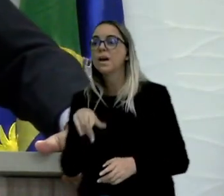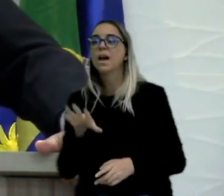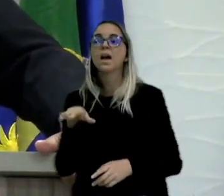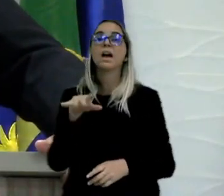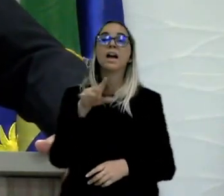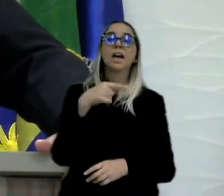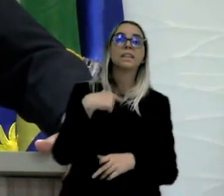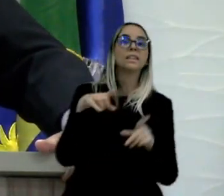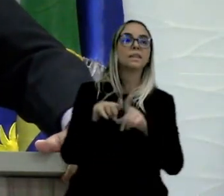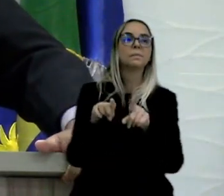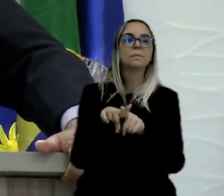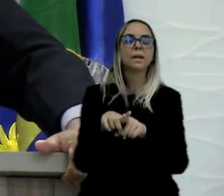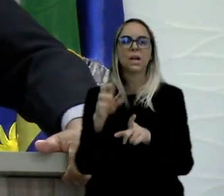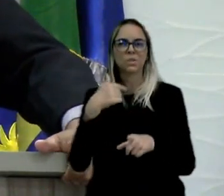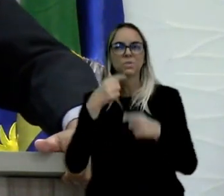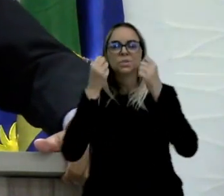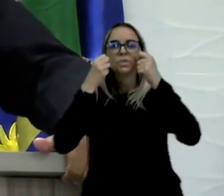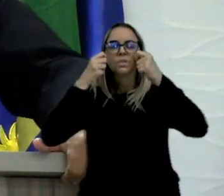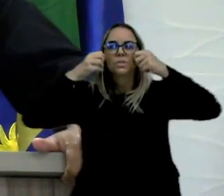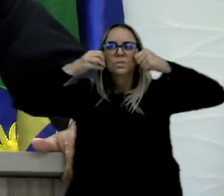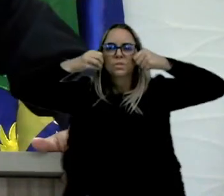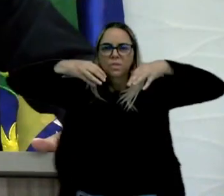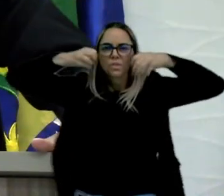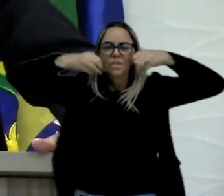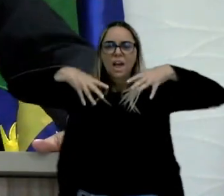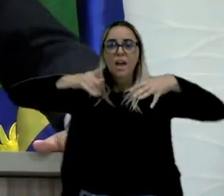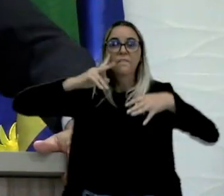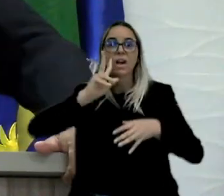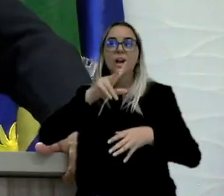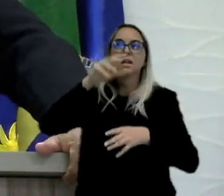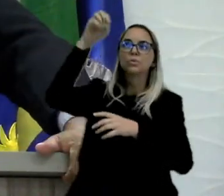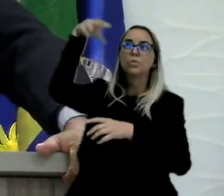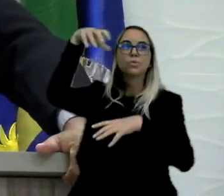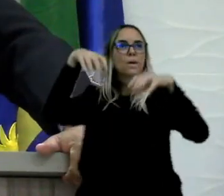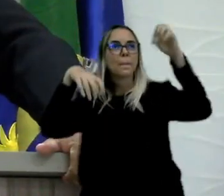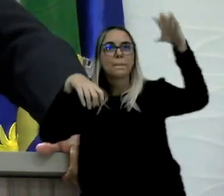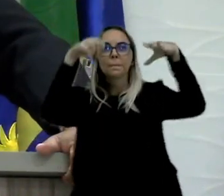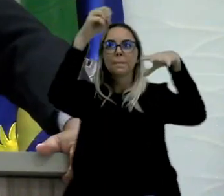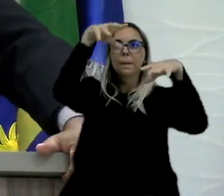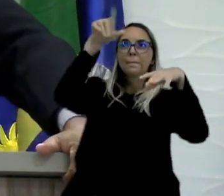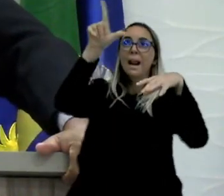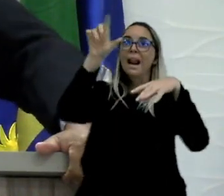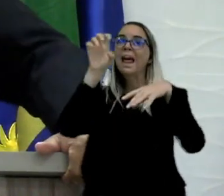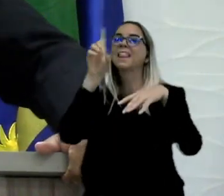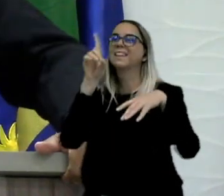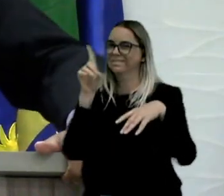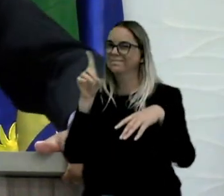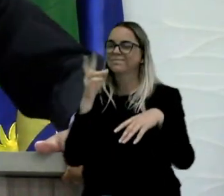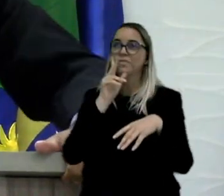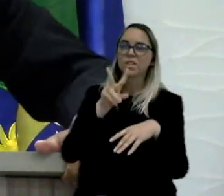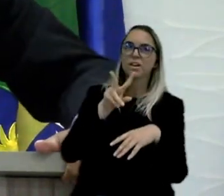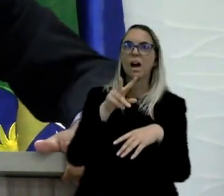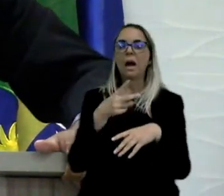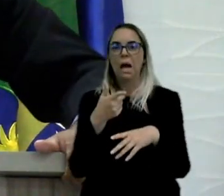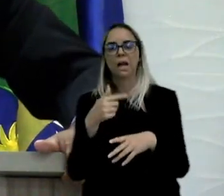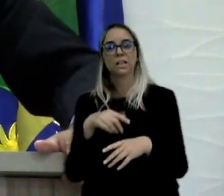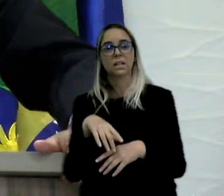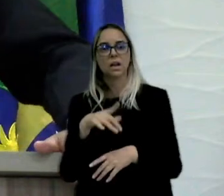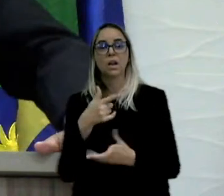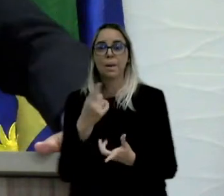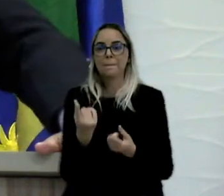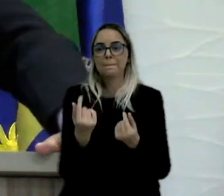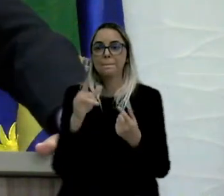também eu choro porque hoje eu vejo muitas LED luz LED na nossa cidade nosso aqui as luz LED é com dedo de Imposto de